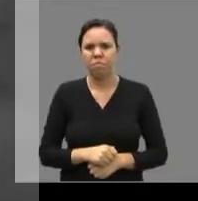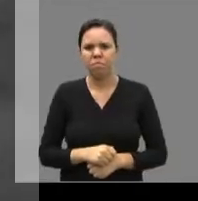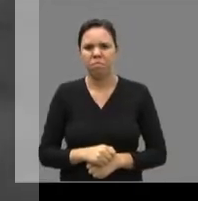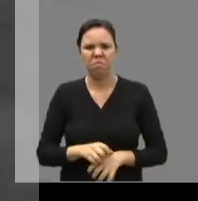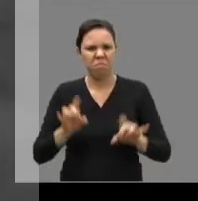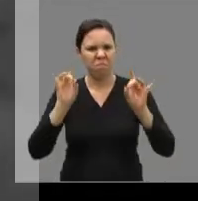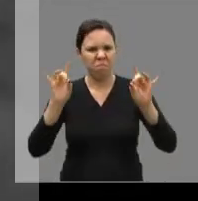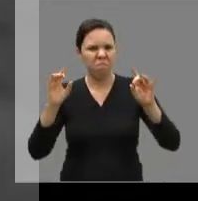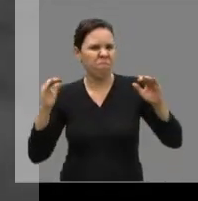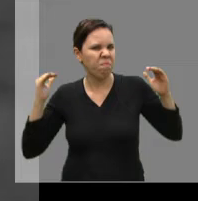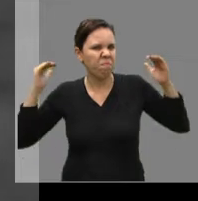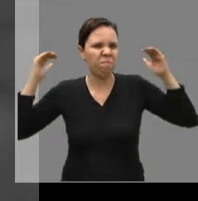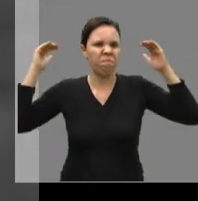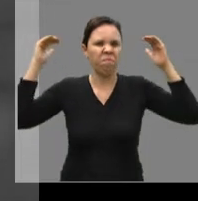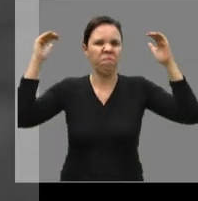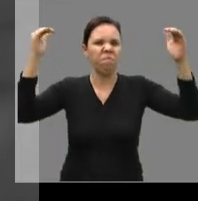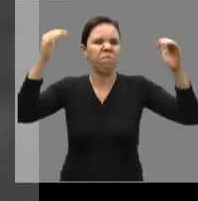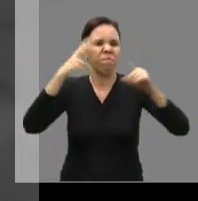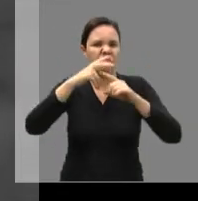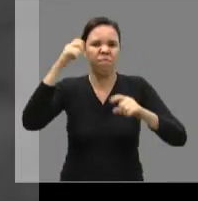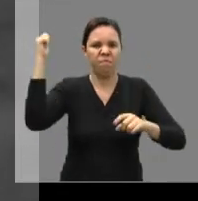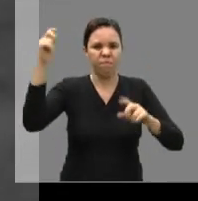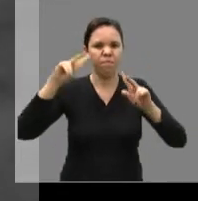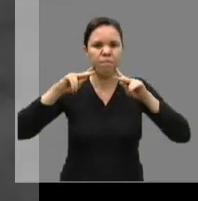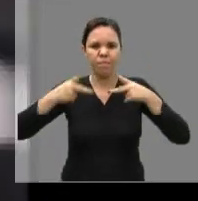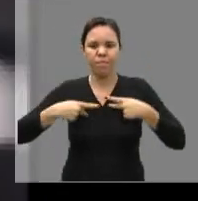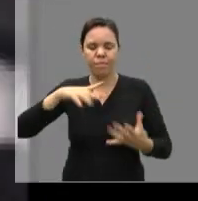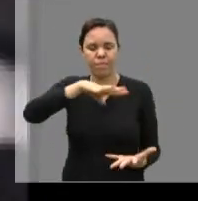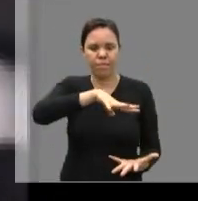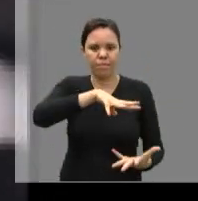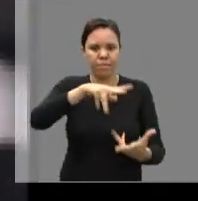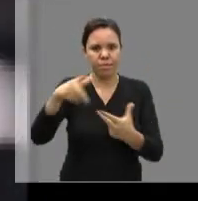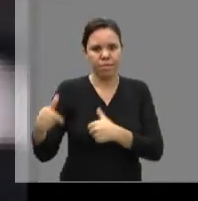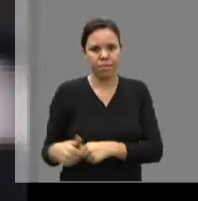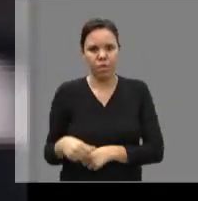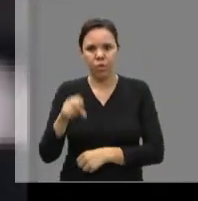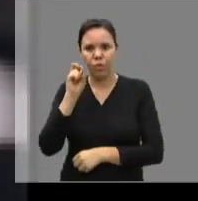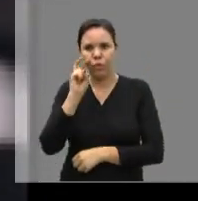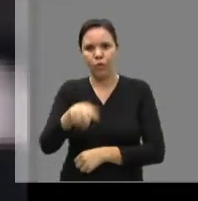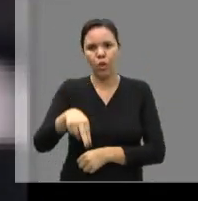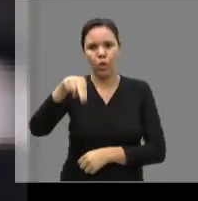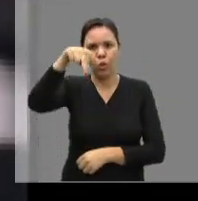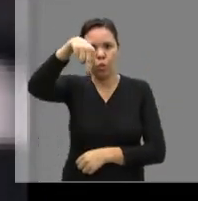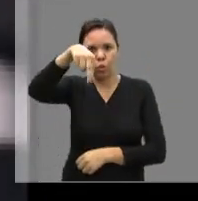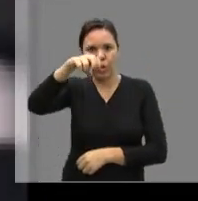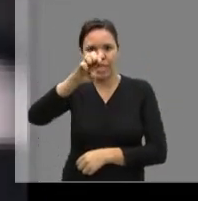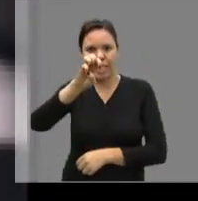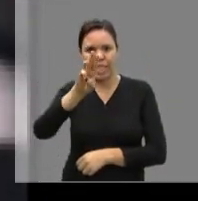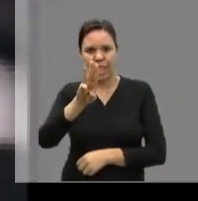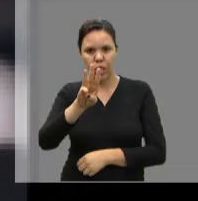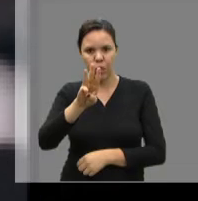maiores conquistas da humanidade, o mundo viu Neil Armstrong caminhar sobre a Lua.